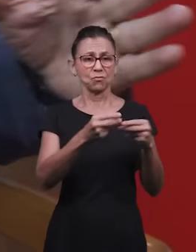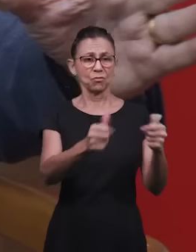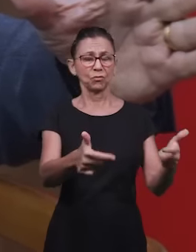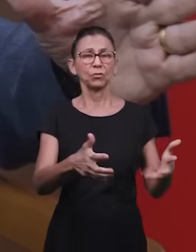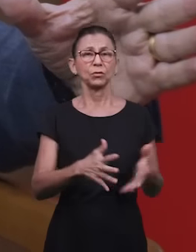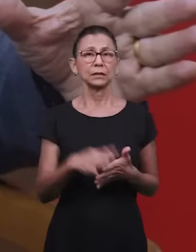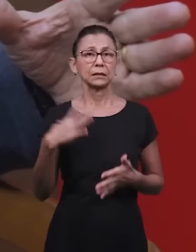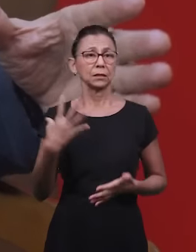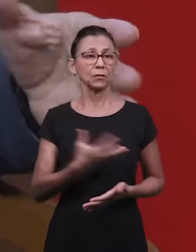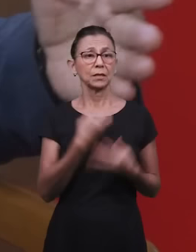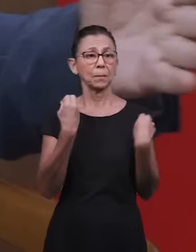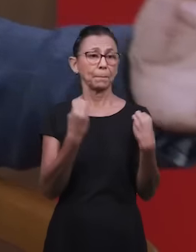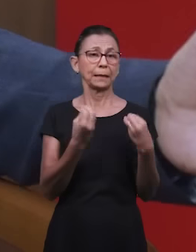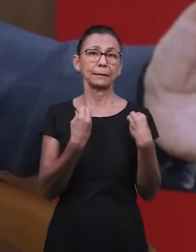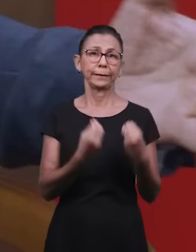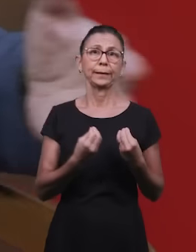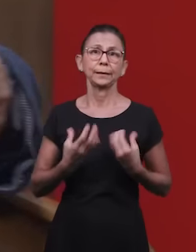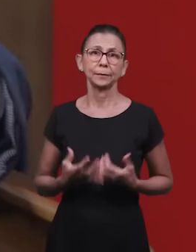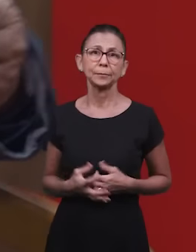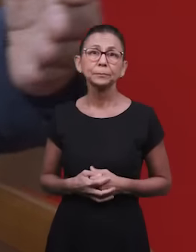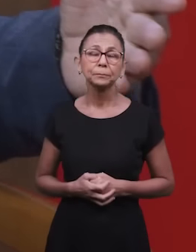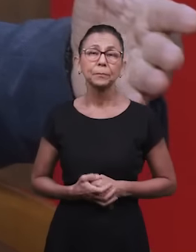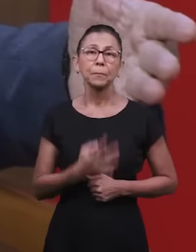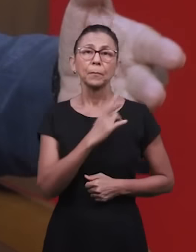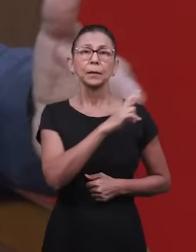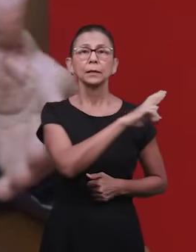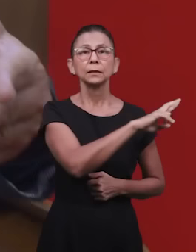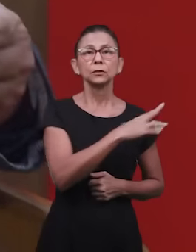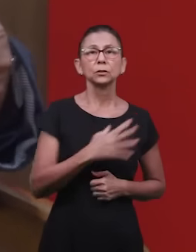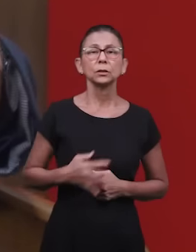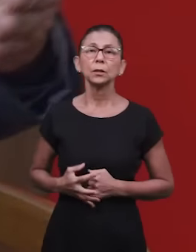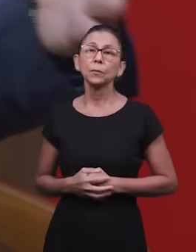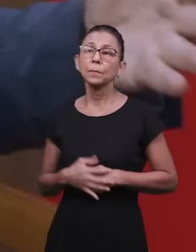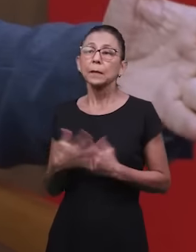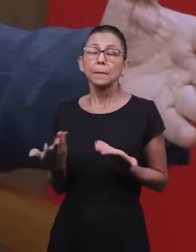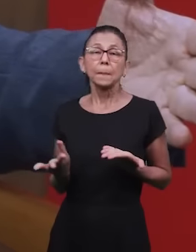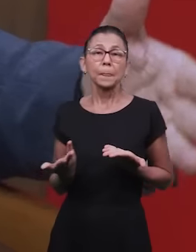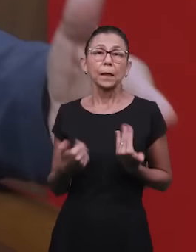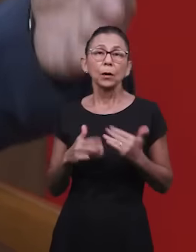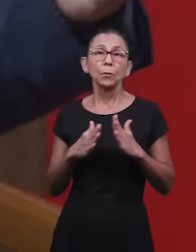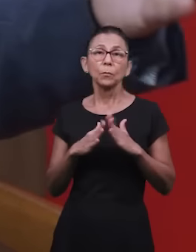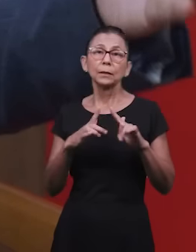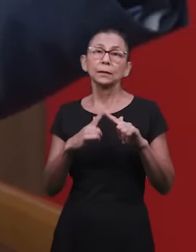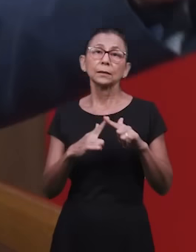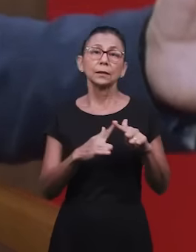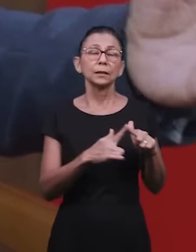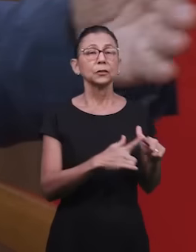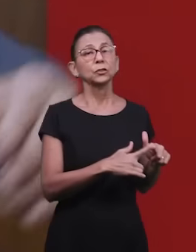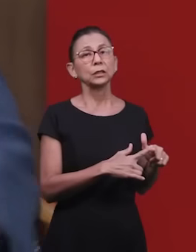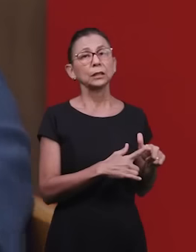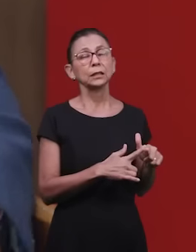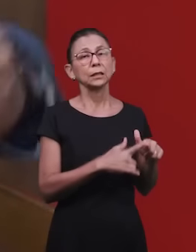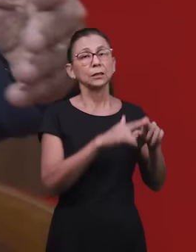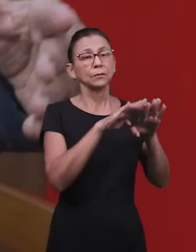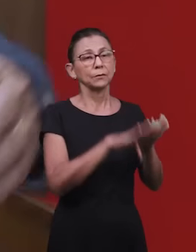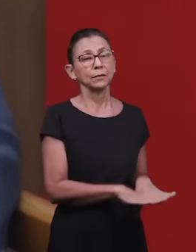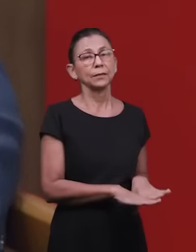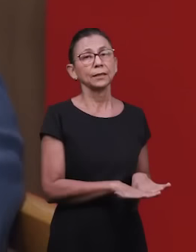manto da salvação foi tirado. Então há uma igreja que vai ficar exposta aos juízos